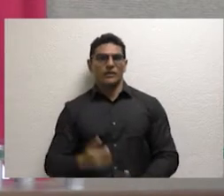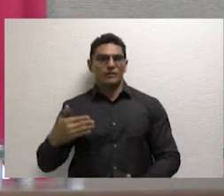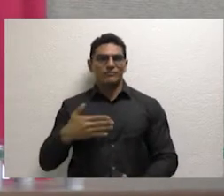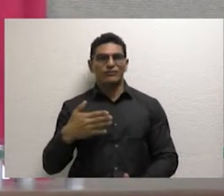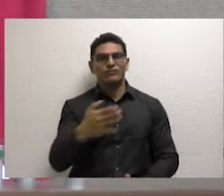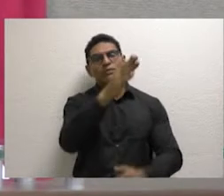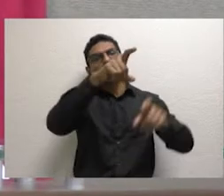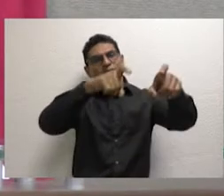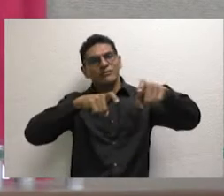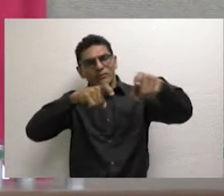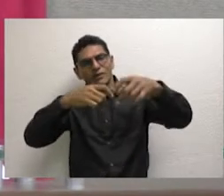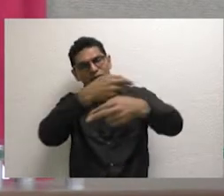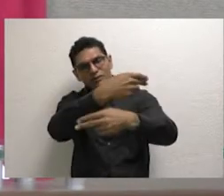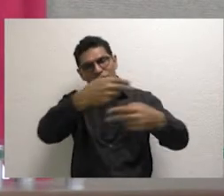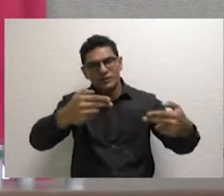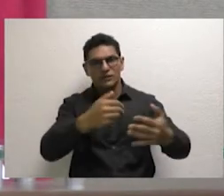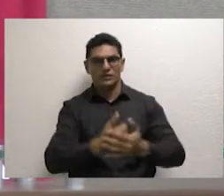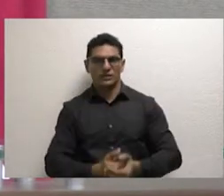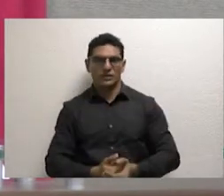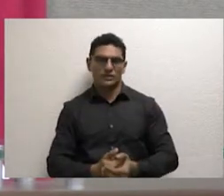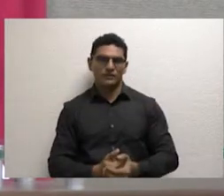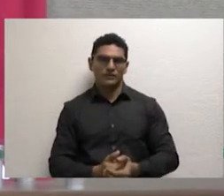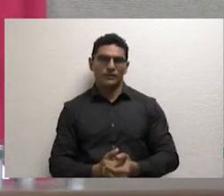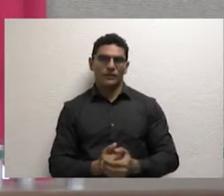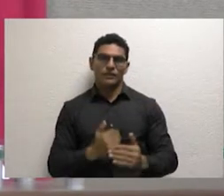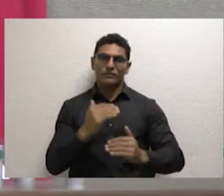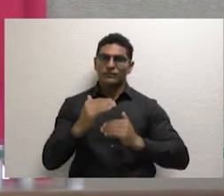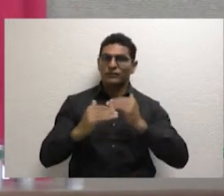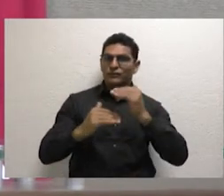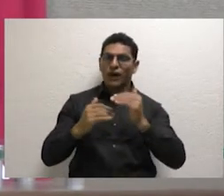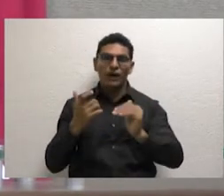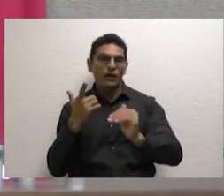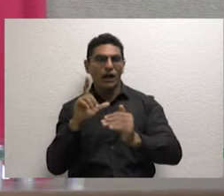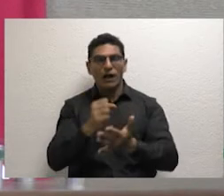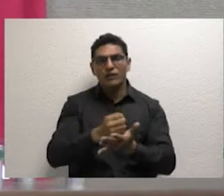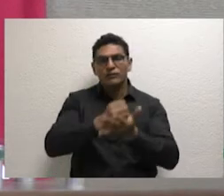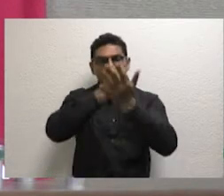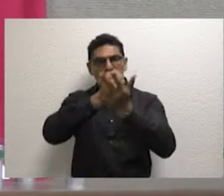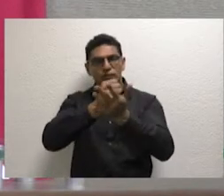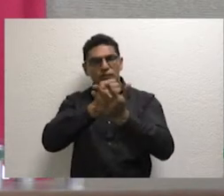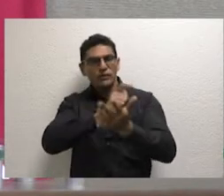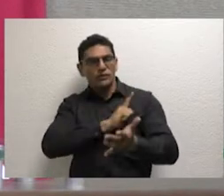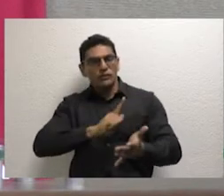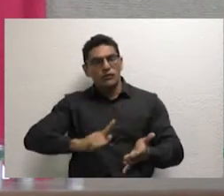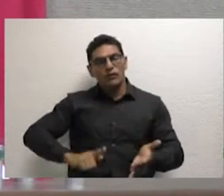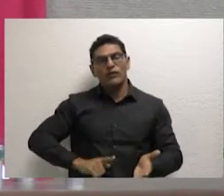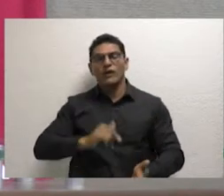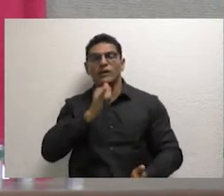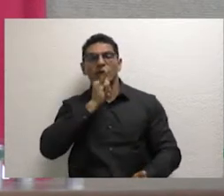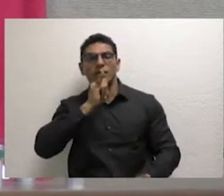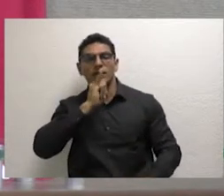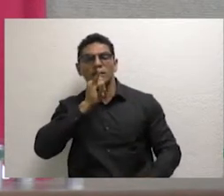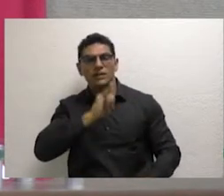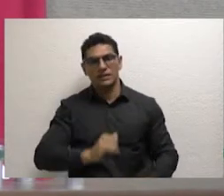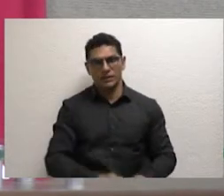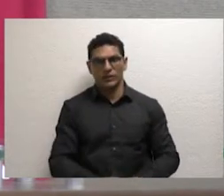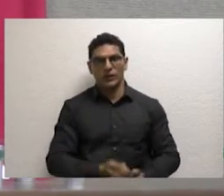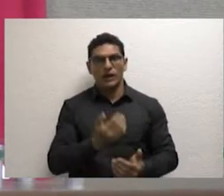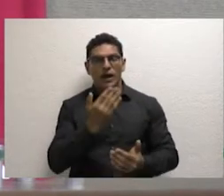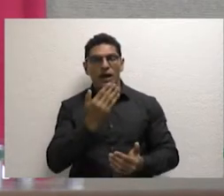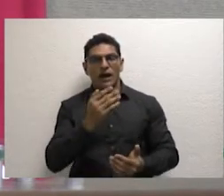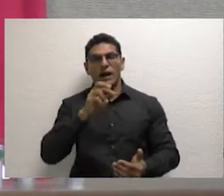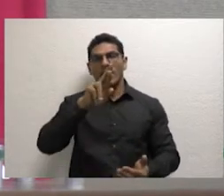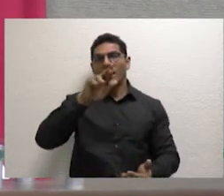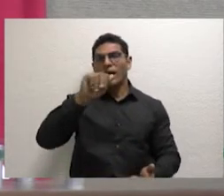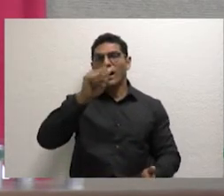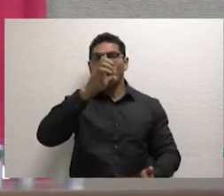E isso passa por subsídios do governo. Por exemplo, essa questão da ração, por que a gente não vai